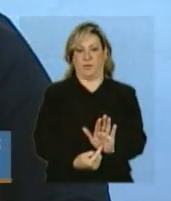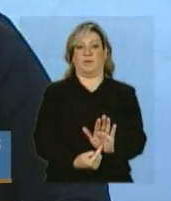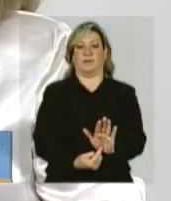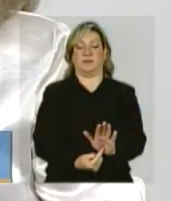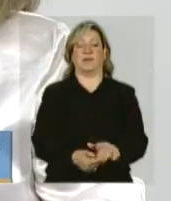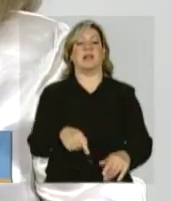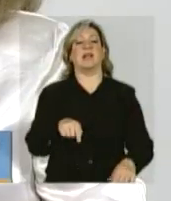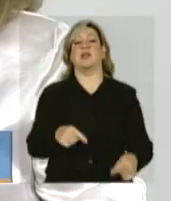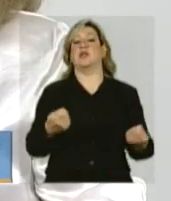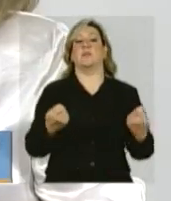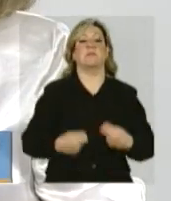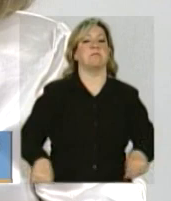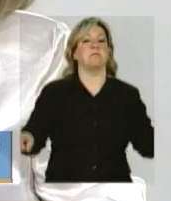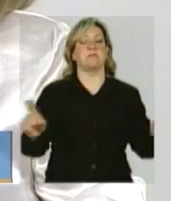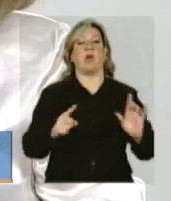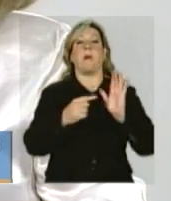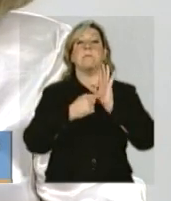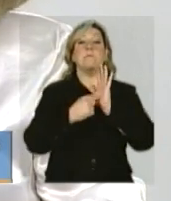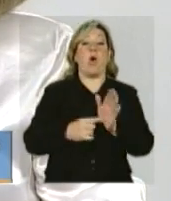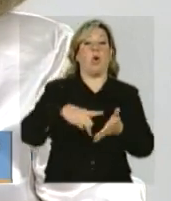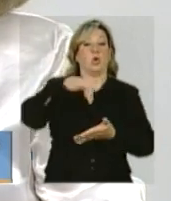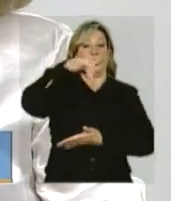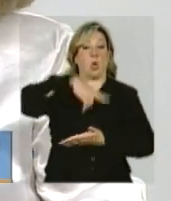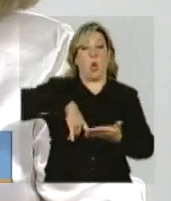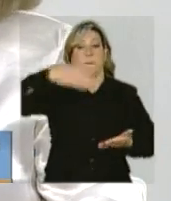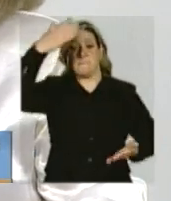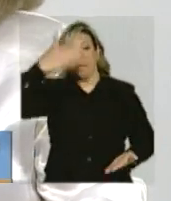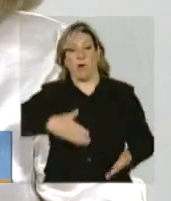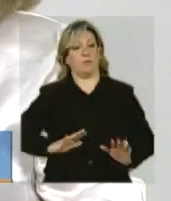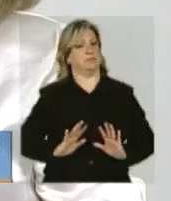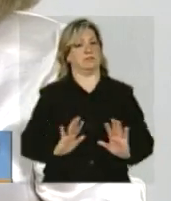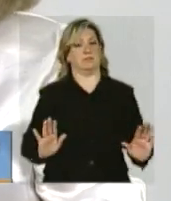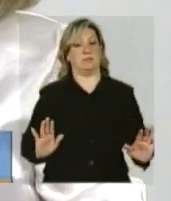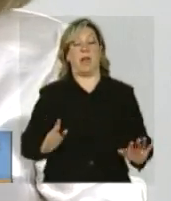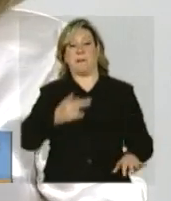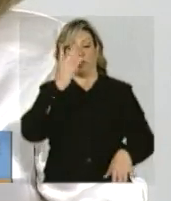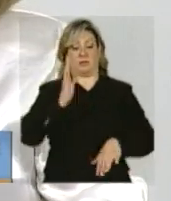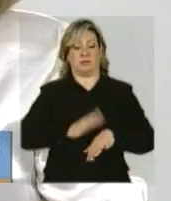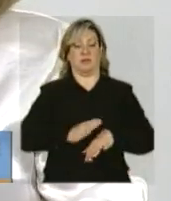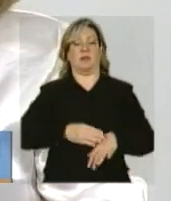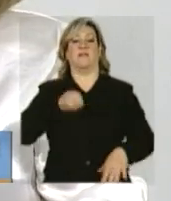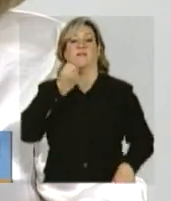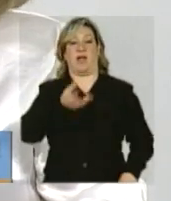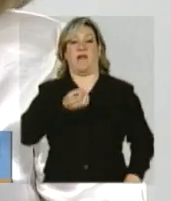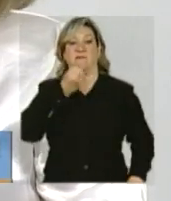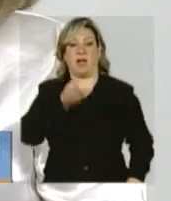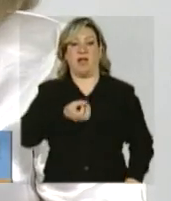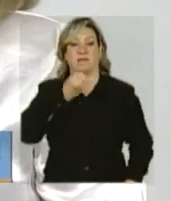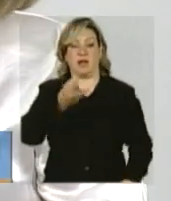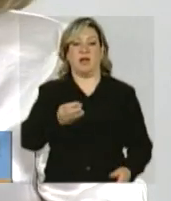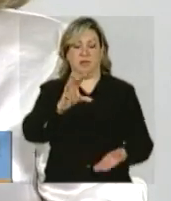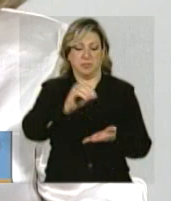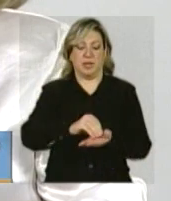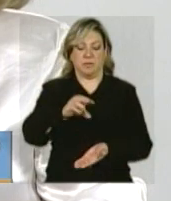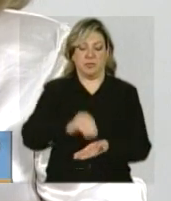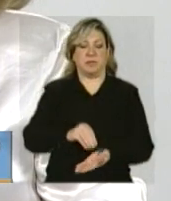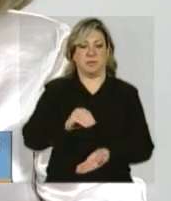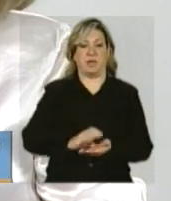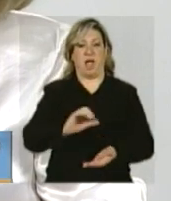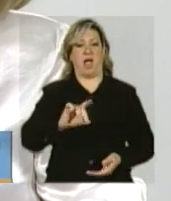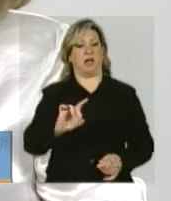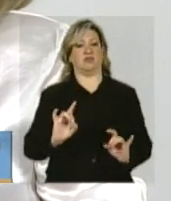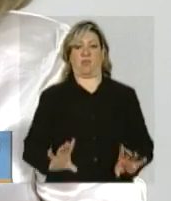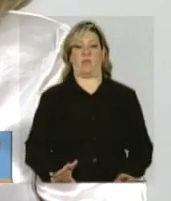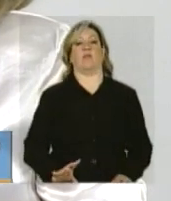não precisam mostrar nenhuma documentação, são autodeclaratórias. E o Registro Geral da Pesca, ela é feita